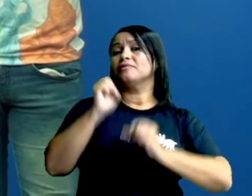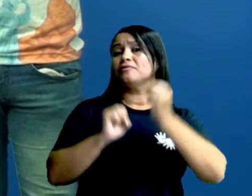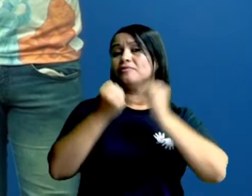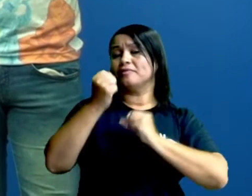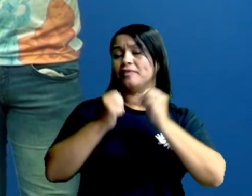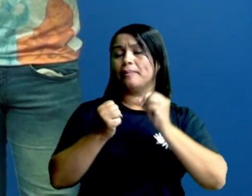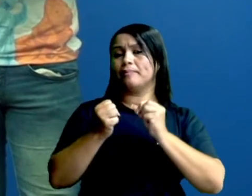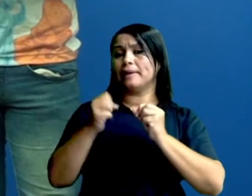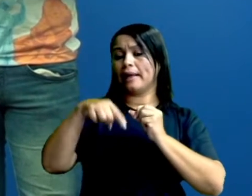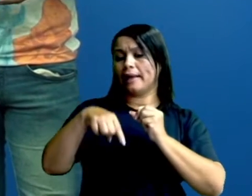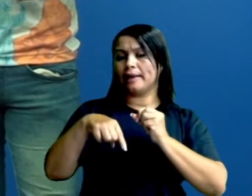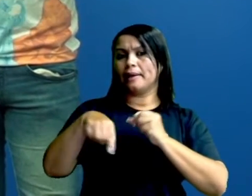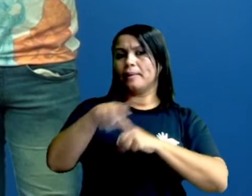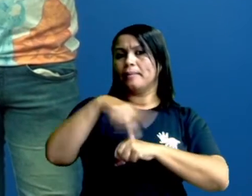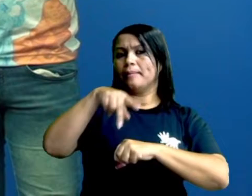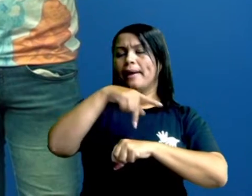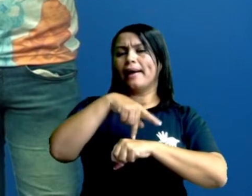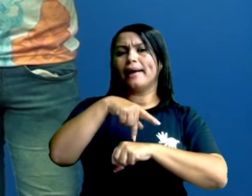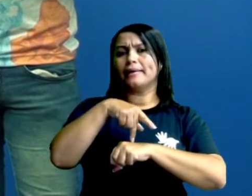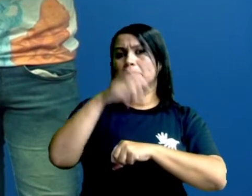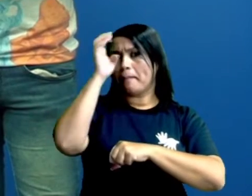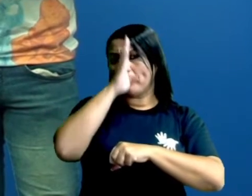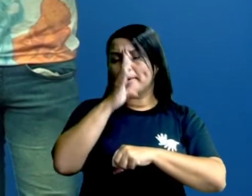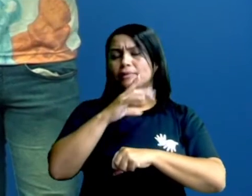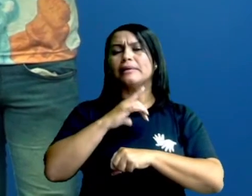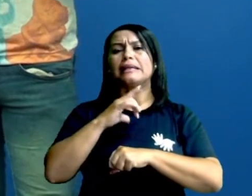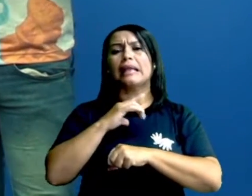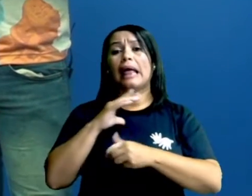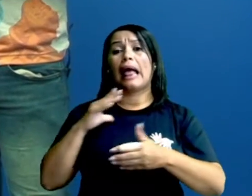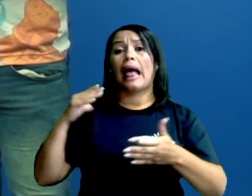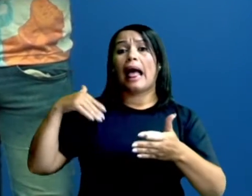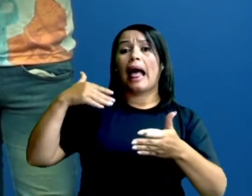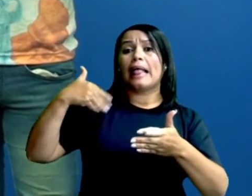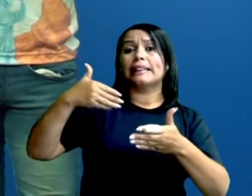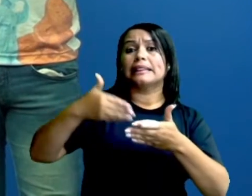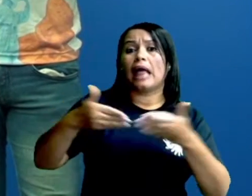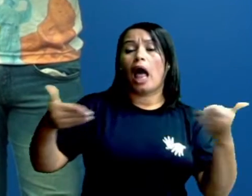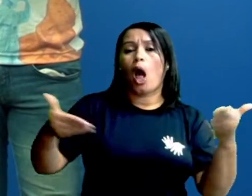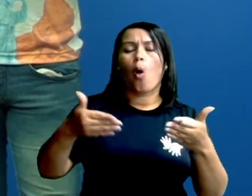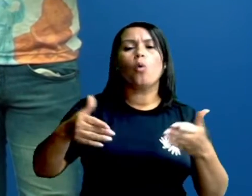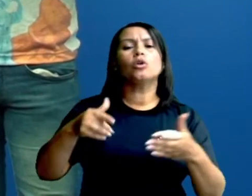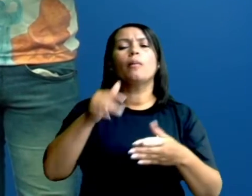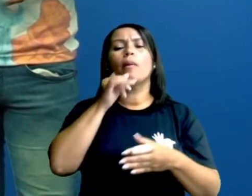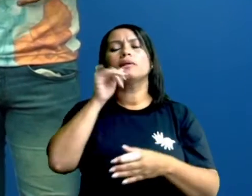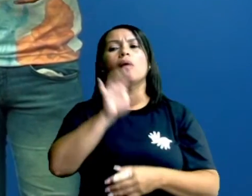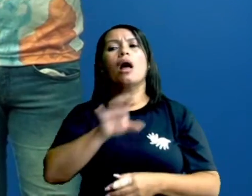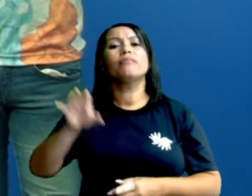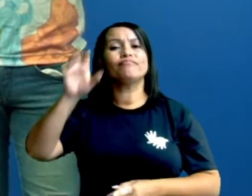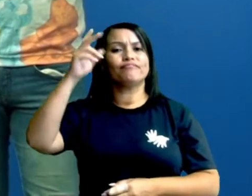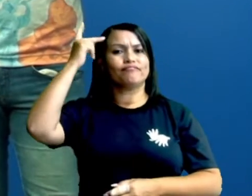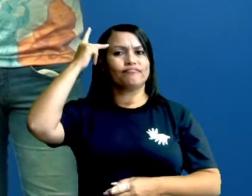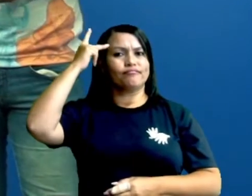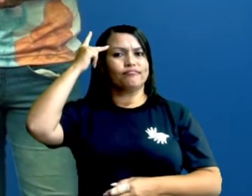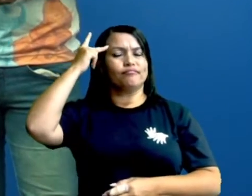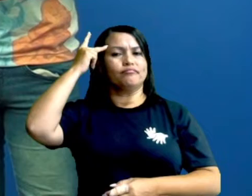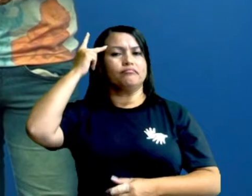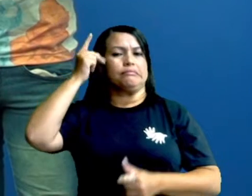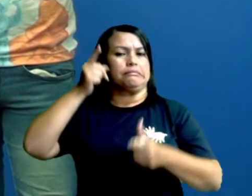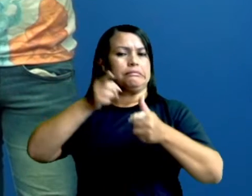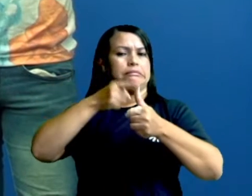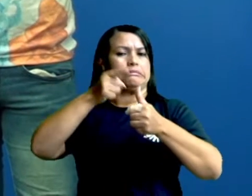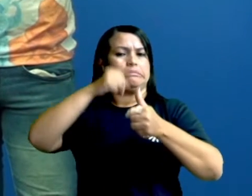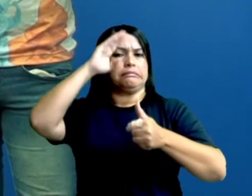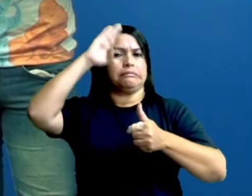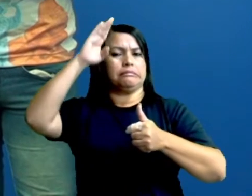e até hoje você tem uma grande concentração industrial nessa região, e São Paulo seria aí o estado que encabeça, né, essa